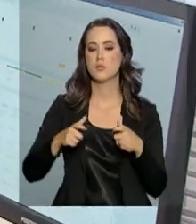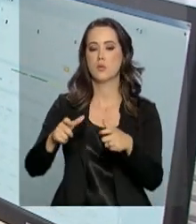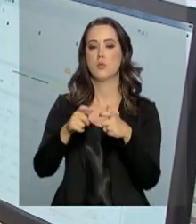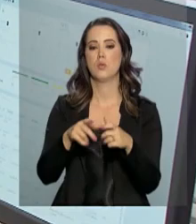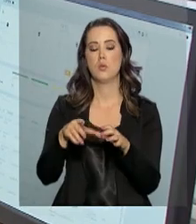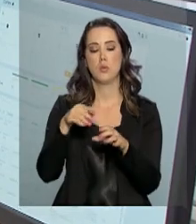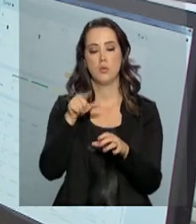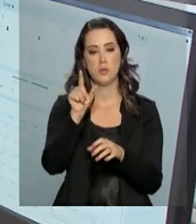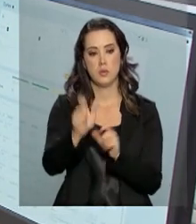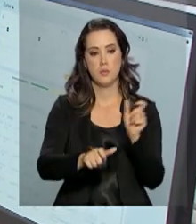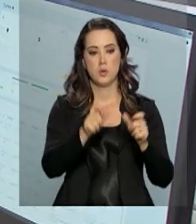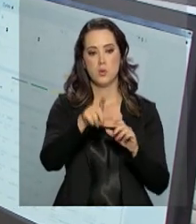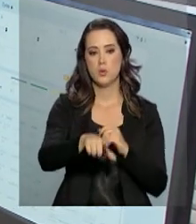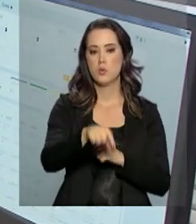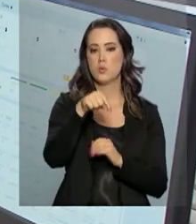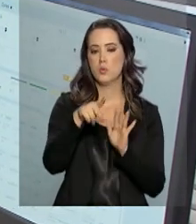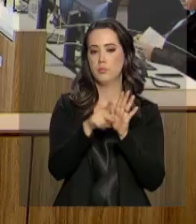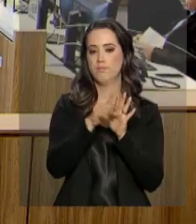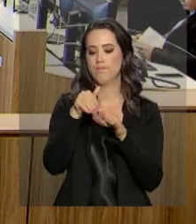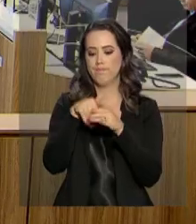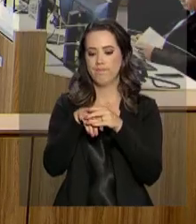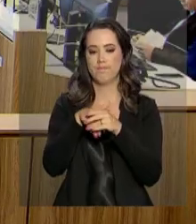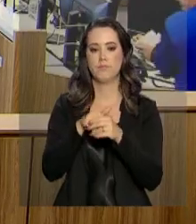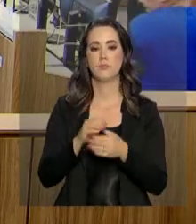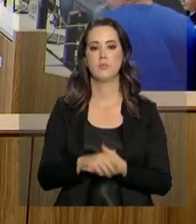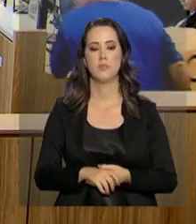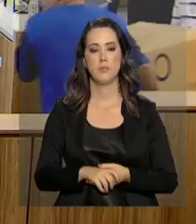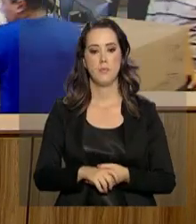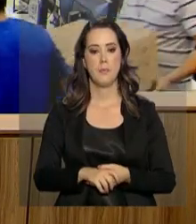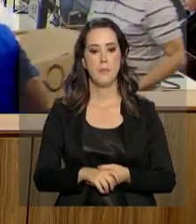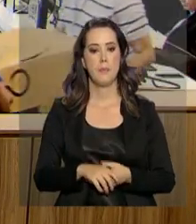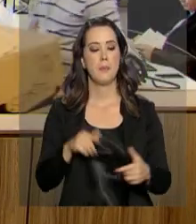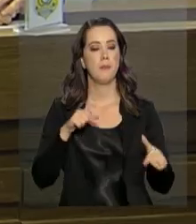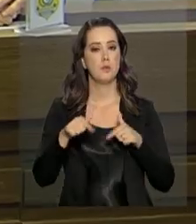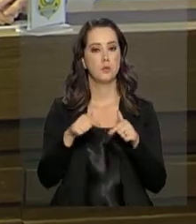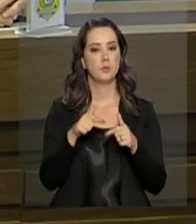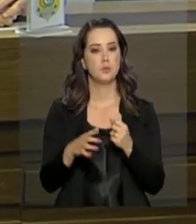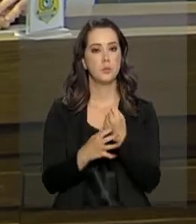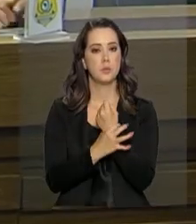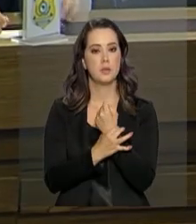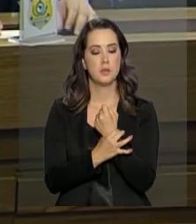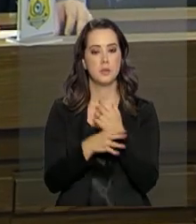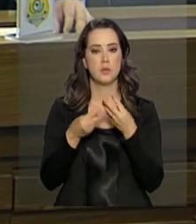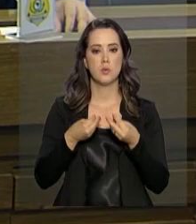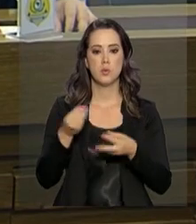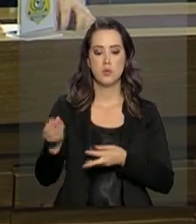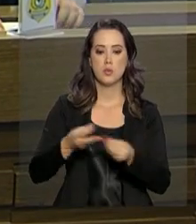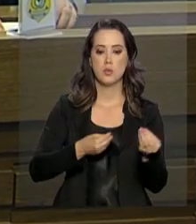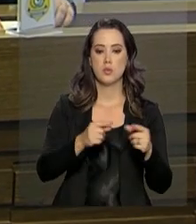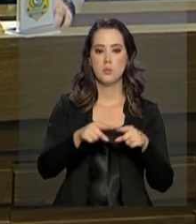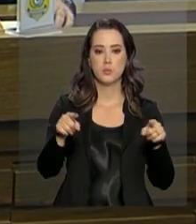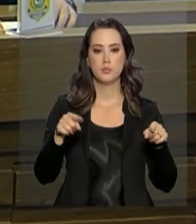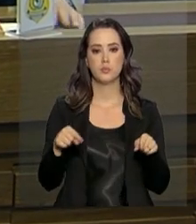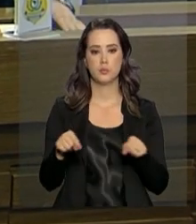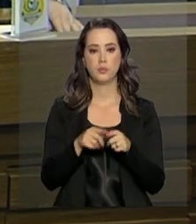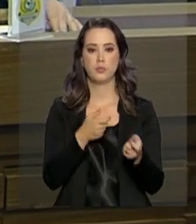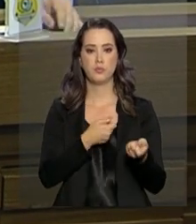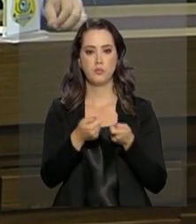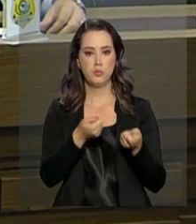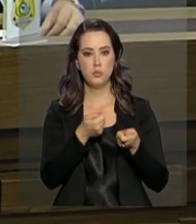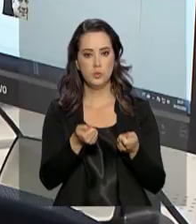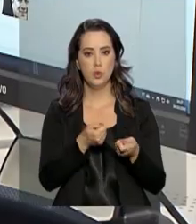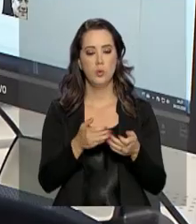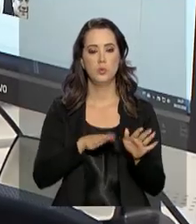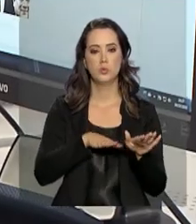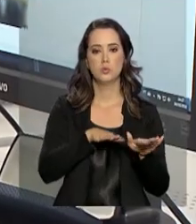escolher seus representantes neste domingo entre as ações do centro está a segurança na distribuição das urnas o controle do trânsito